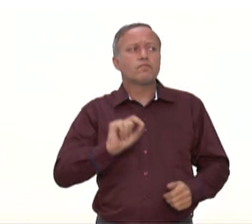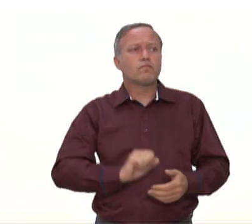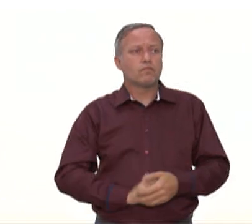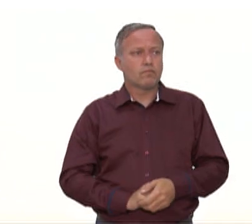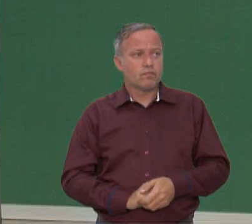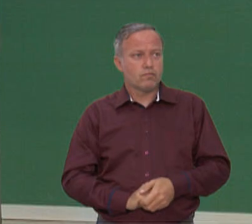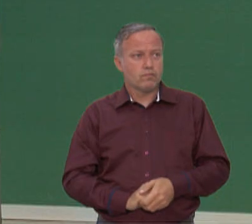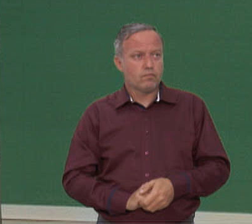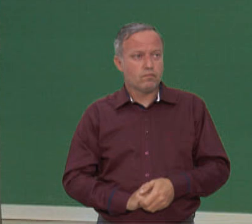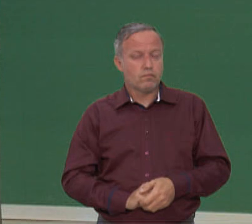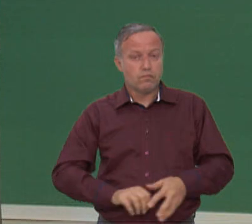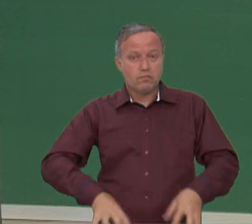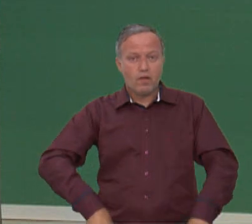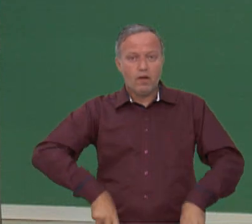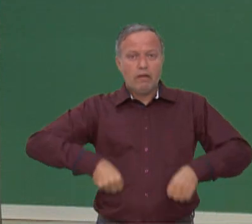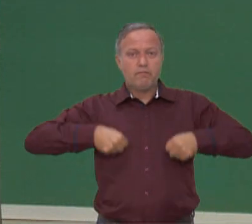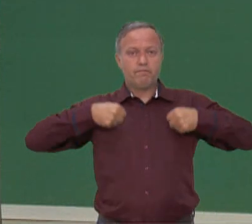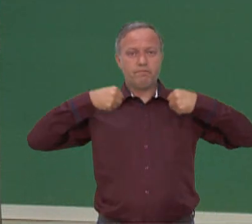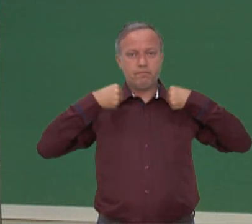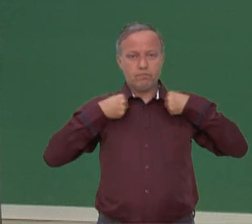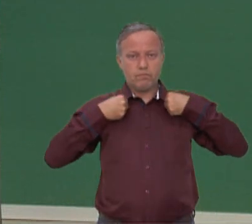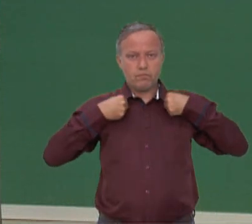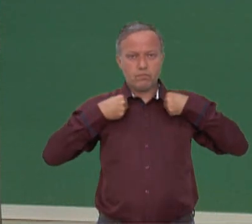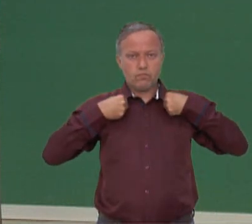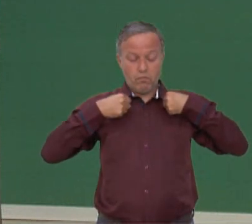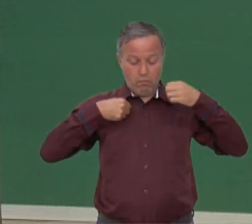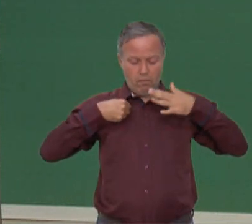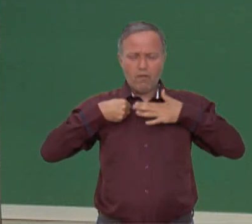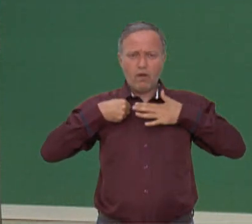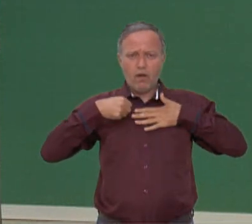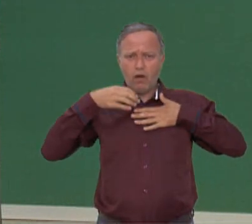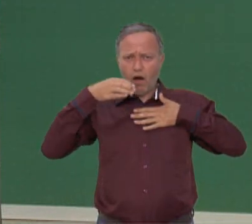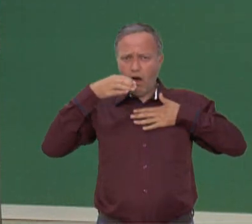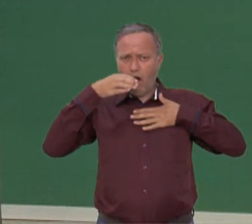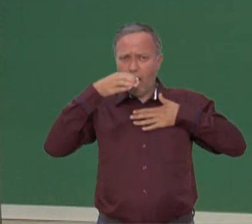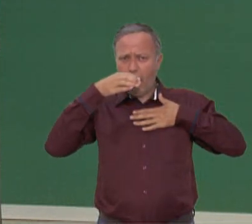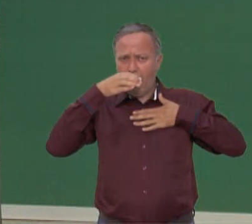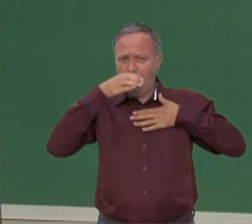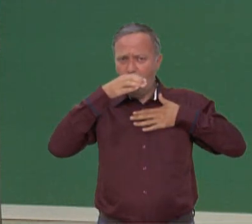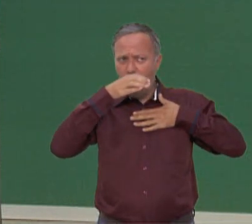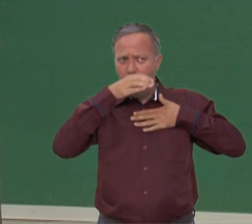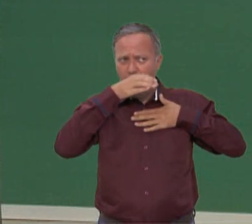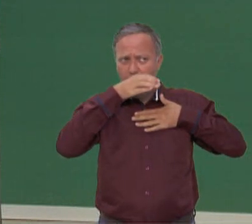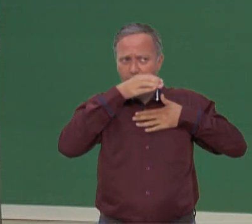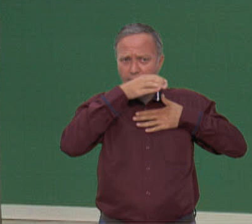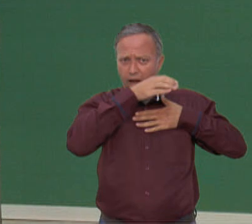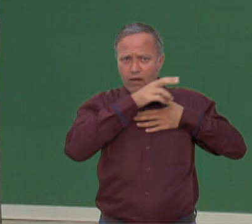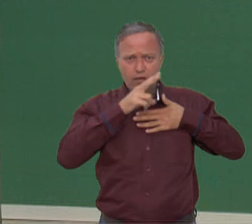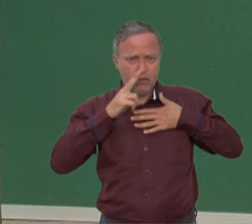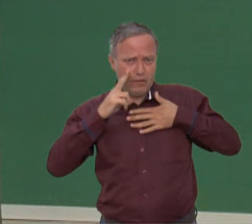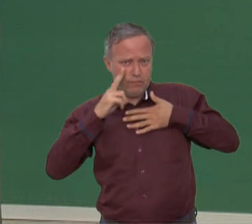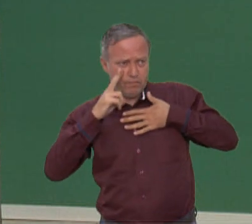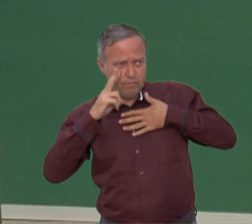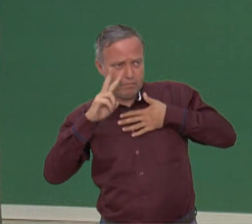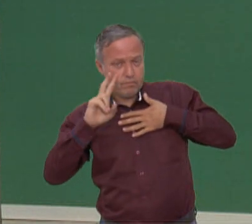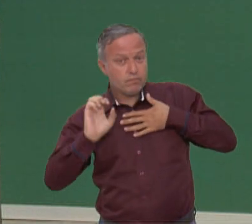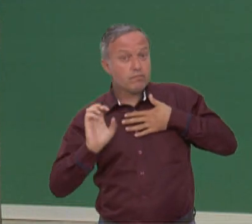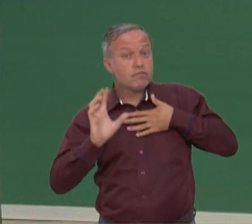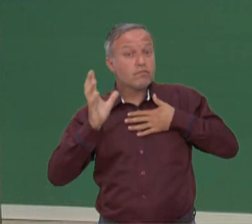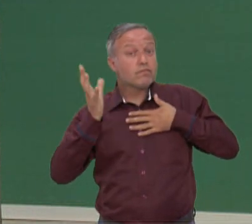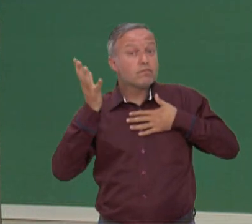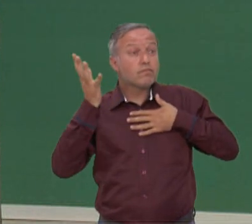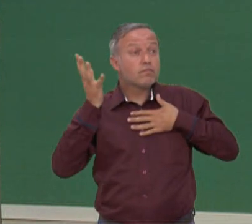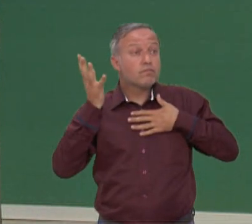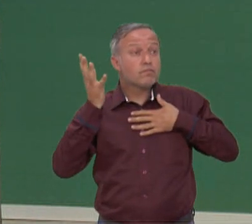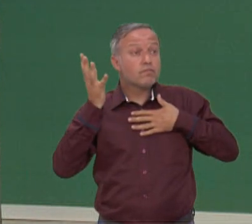o cobertor ele esquenta? Então assim, numa temática, geralmente de maneira impulsiva, o que é falado,